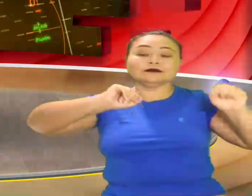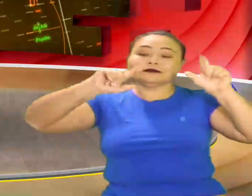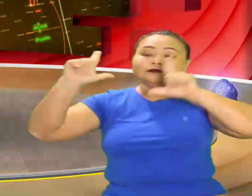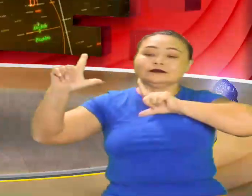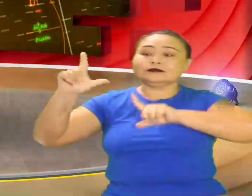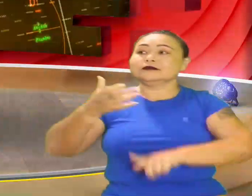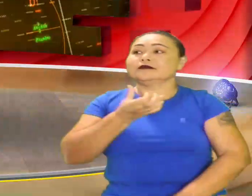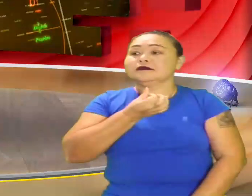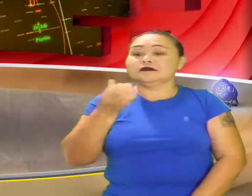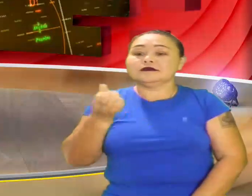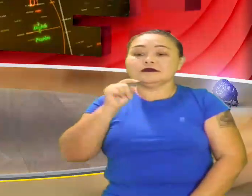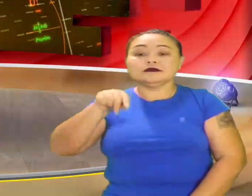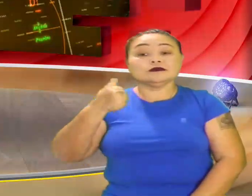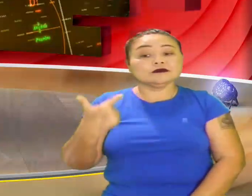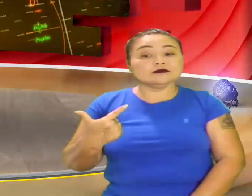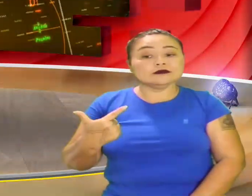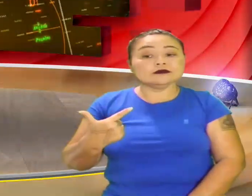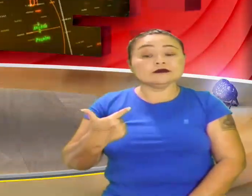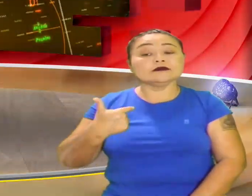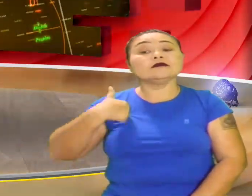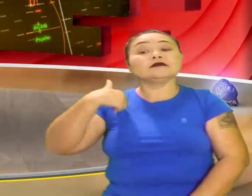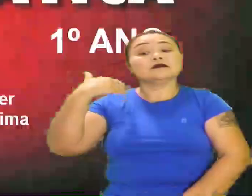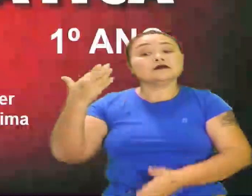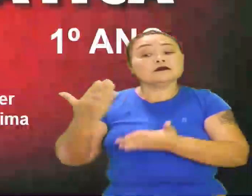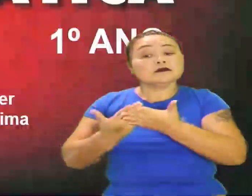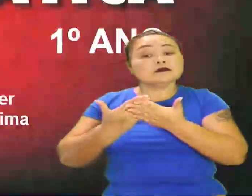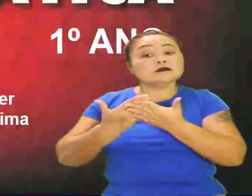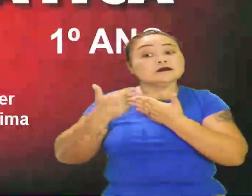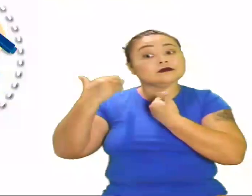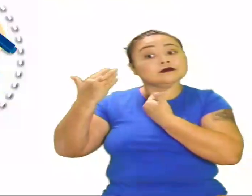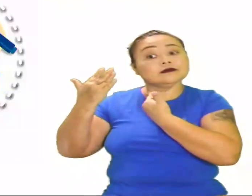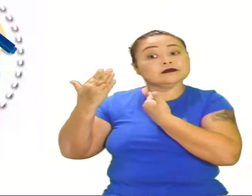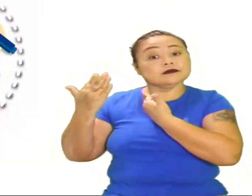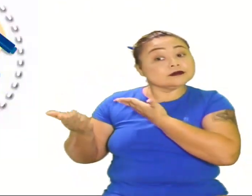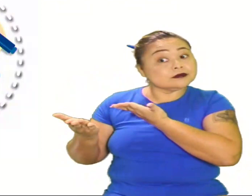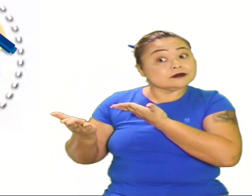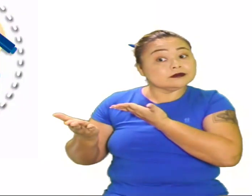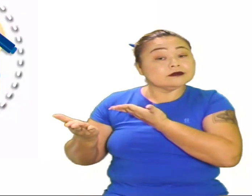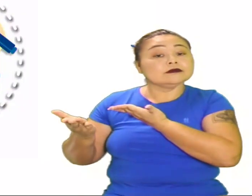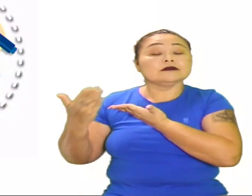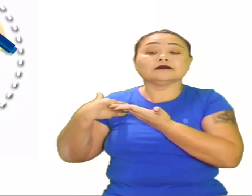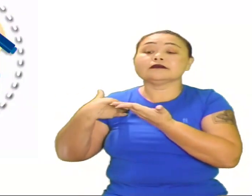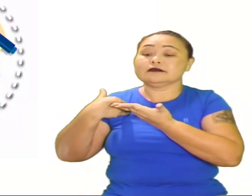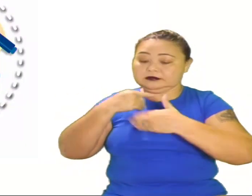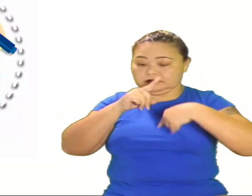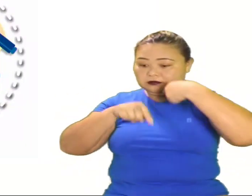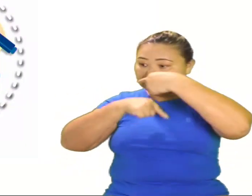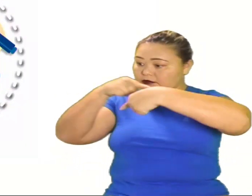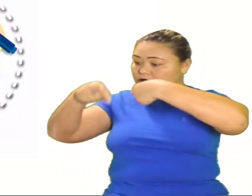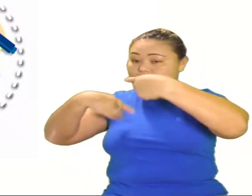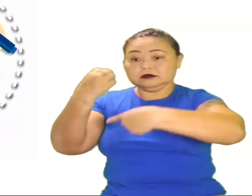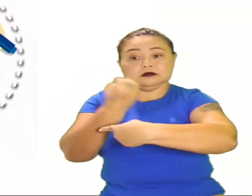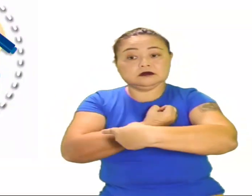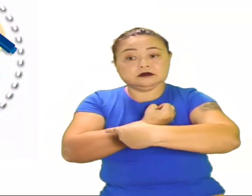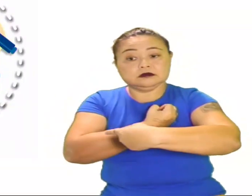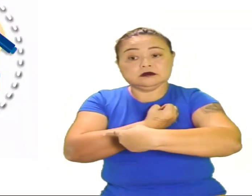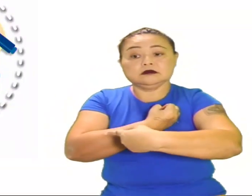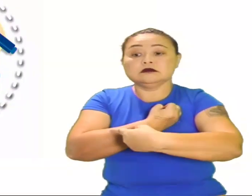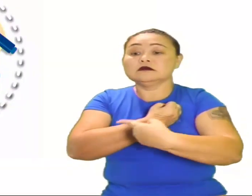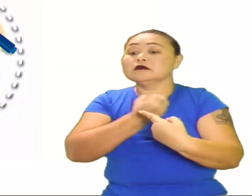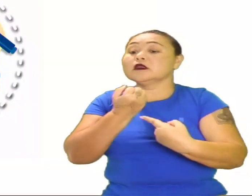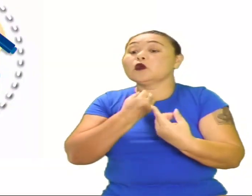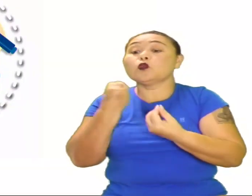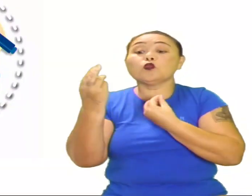slide 66.2, a nossa aula vem assim. Vamos lá, progressão aritmética e as